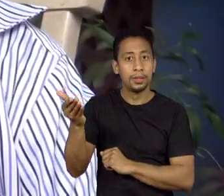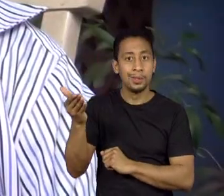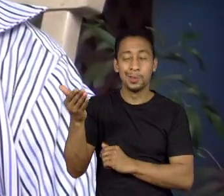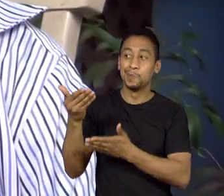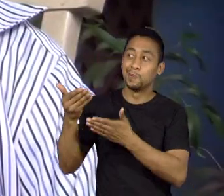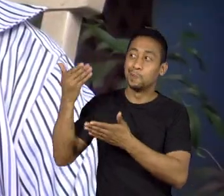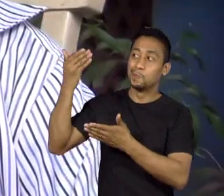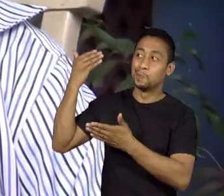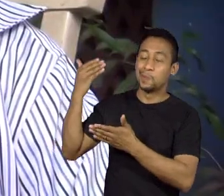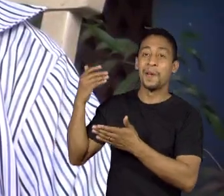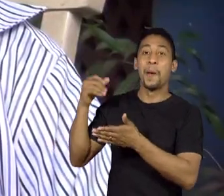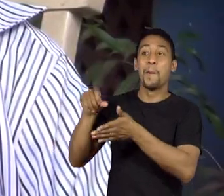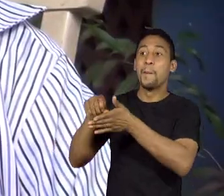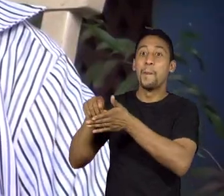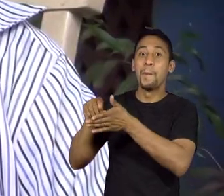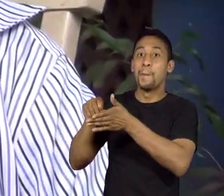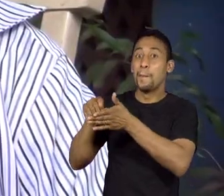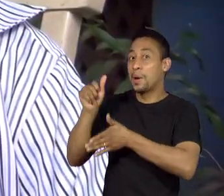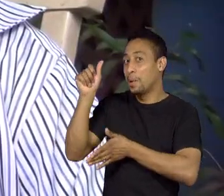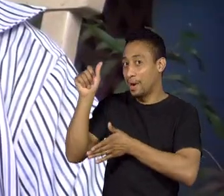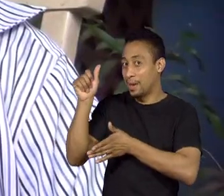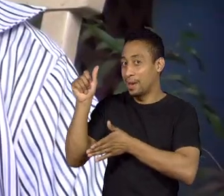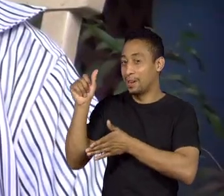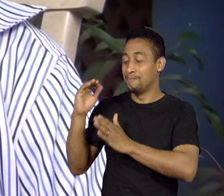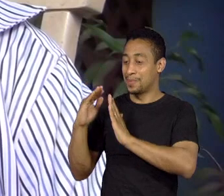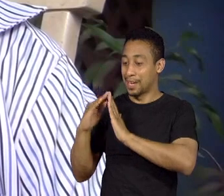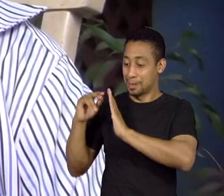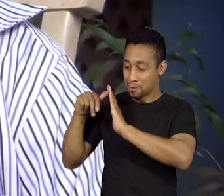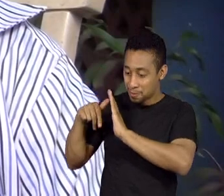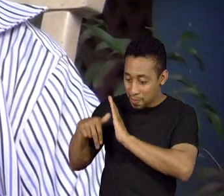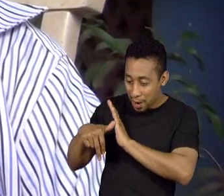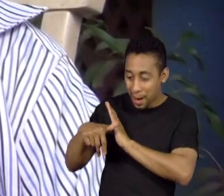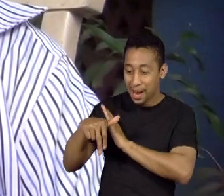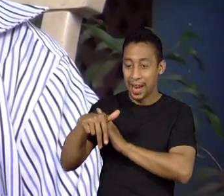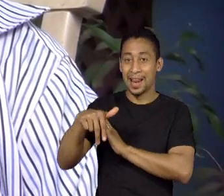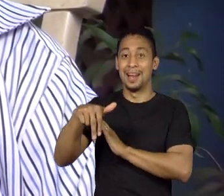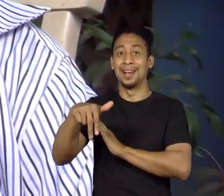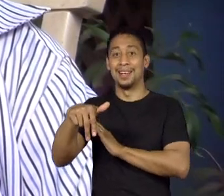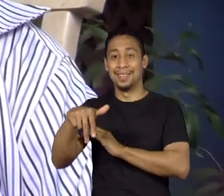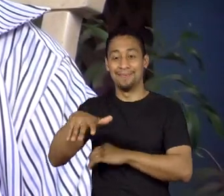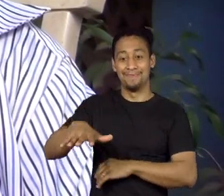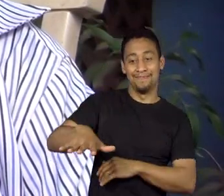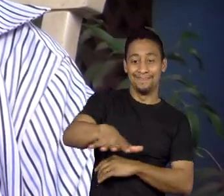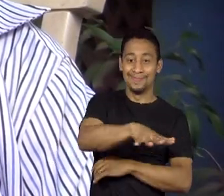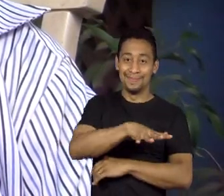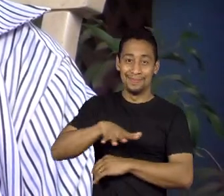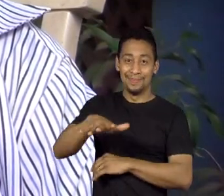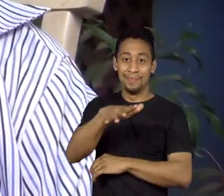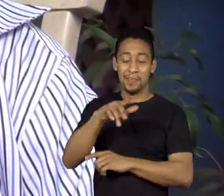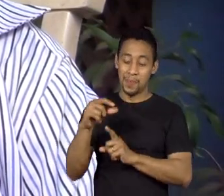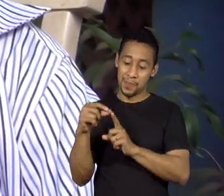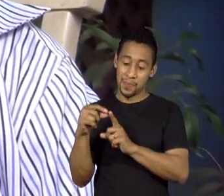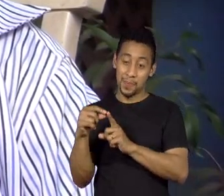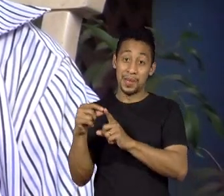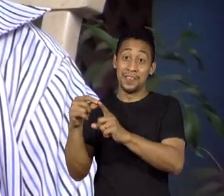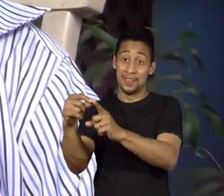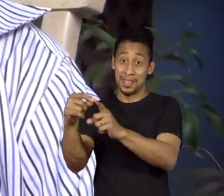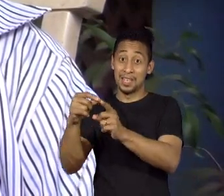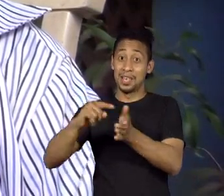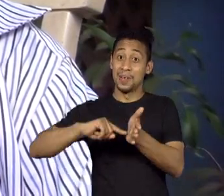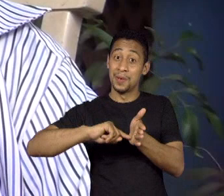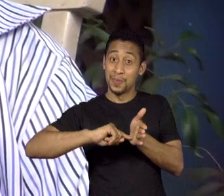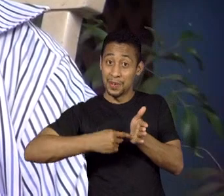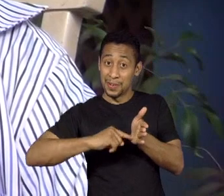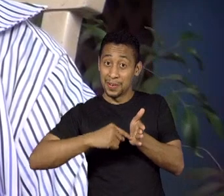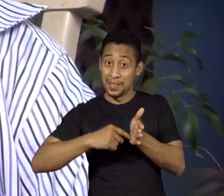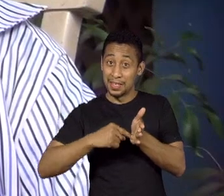primeira vez que eu saí na rua. Morávamos em uma periferia de Buenos Aires.